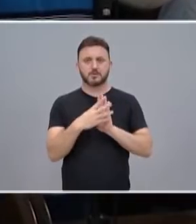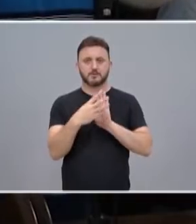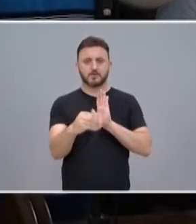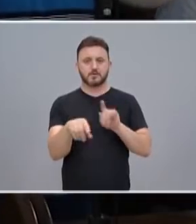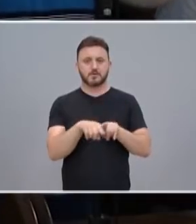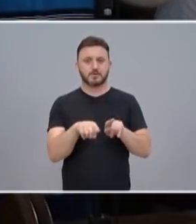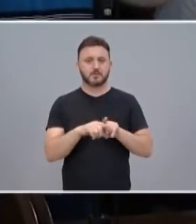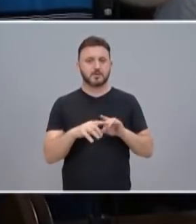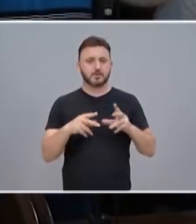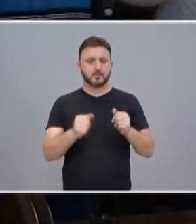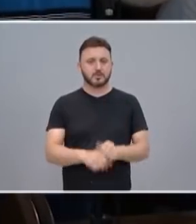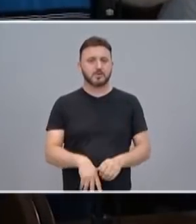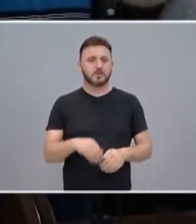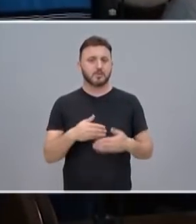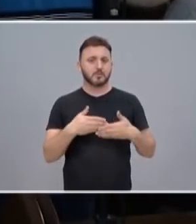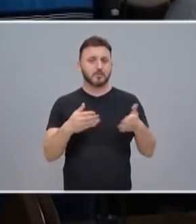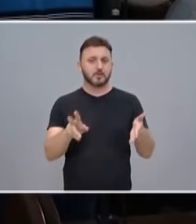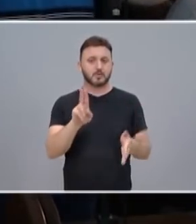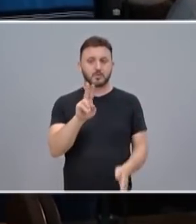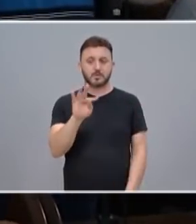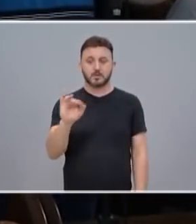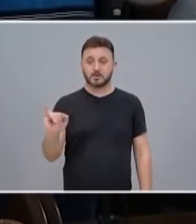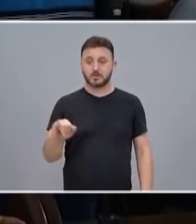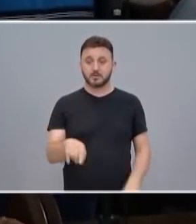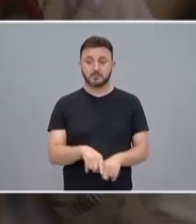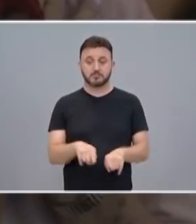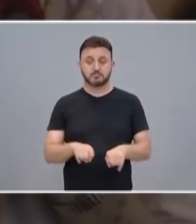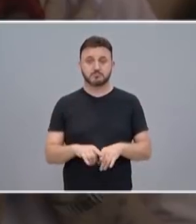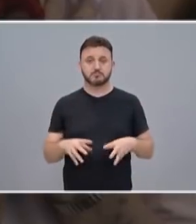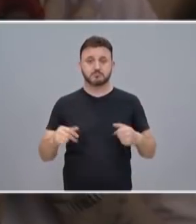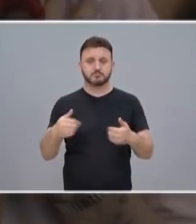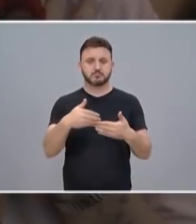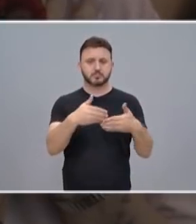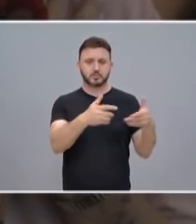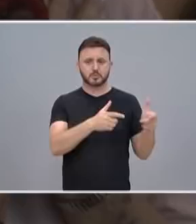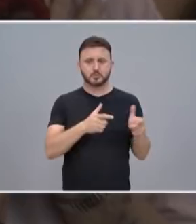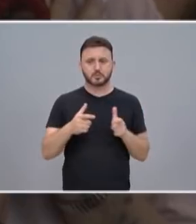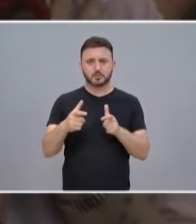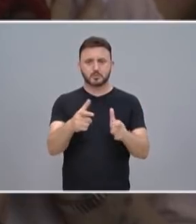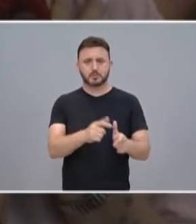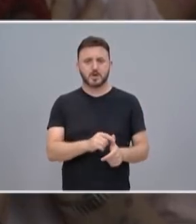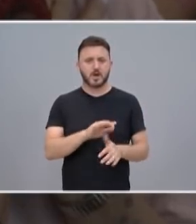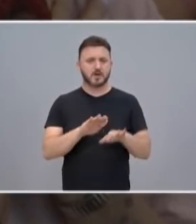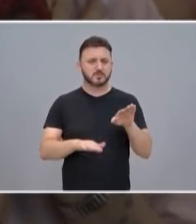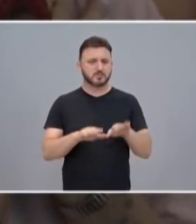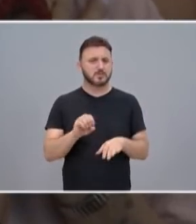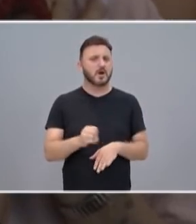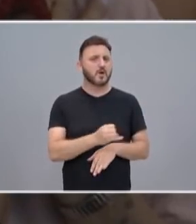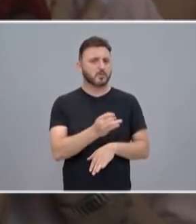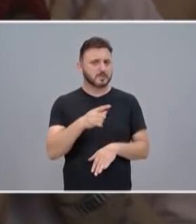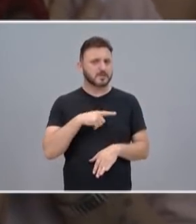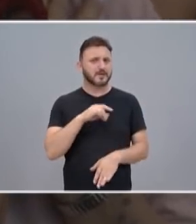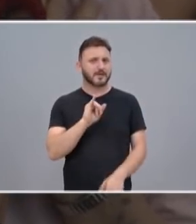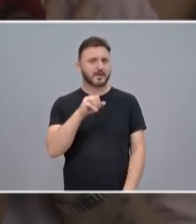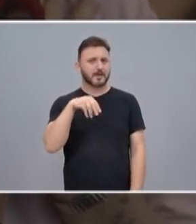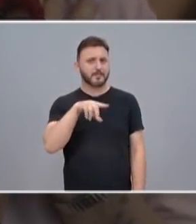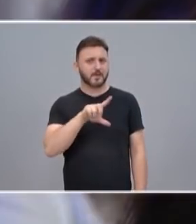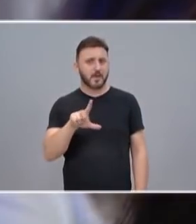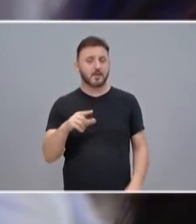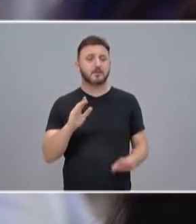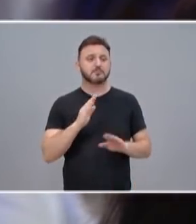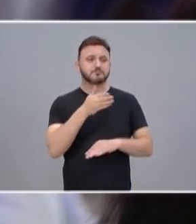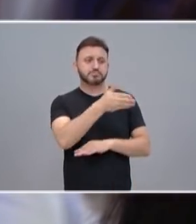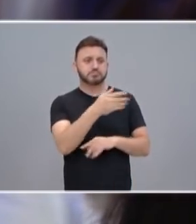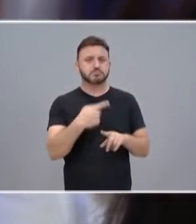de UTIs, que estão nas portas, Senhor, muitas delas no IML, necrotério, porque já